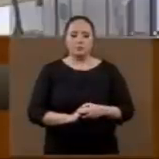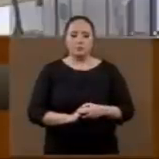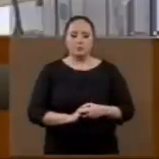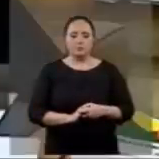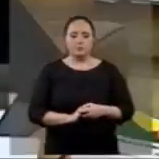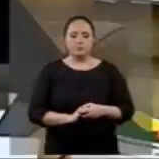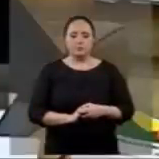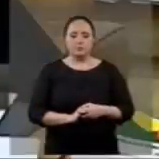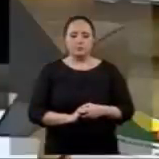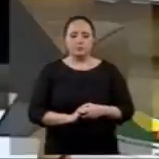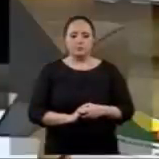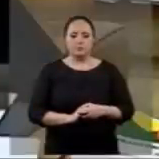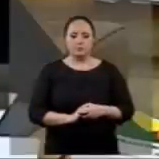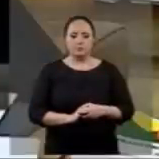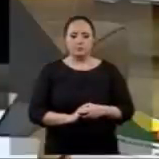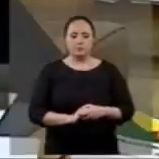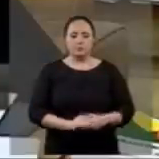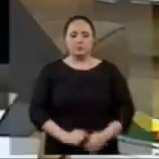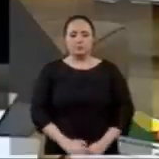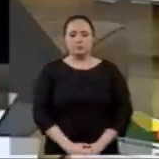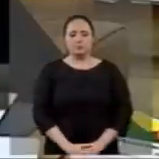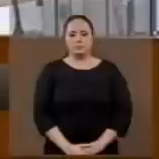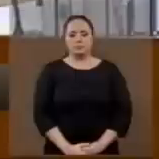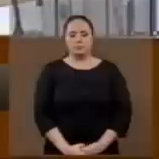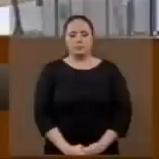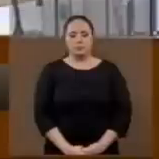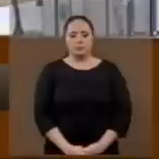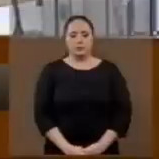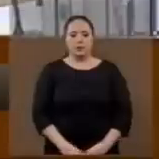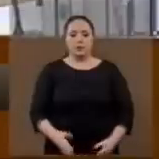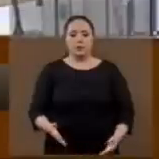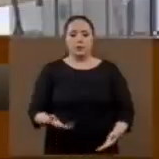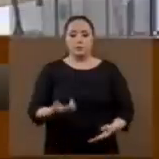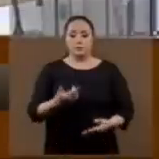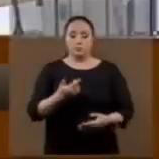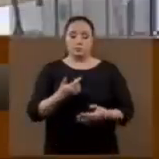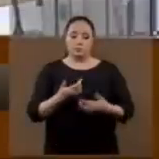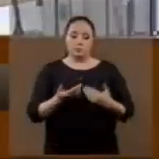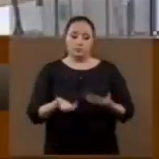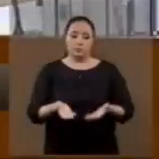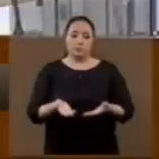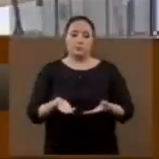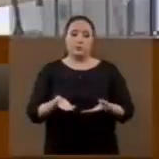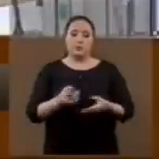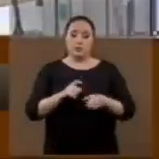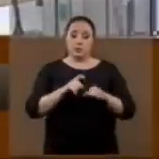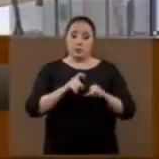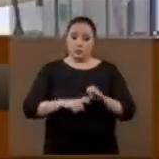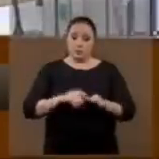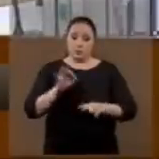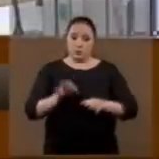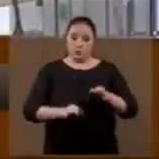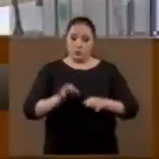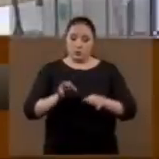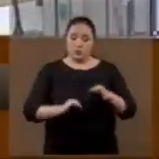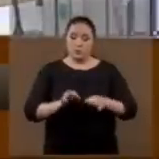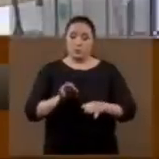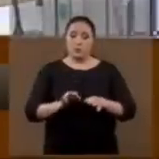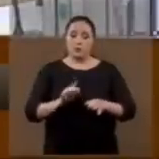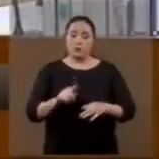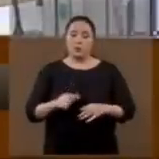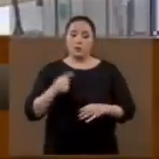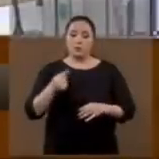não, do contrário, fica errado. Vale a pena. Então, eu suspendo. Tomados os votos, suspendo o julgamento para fins